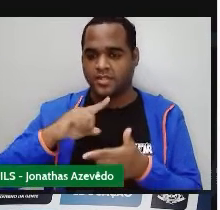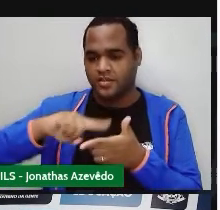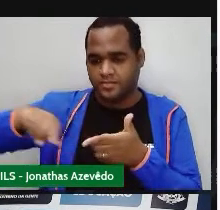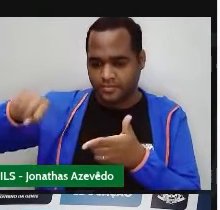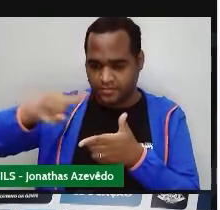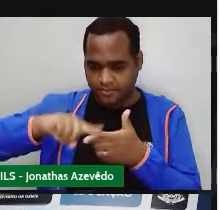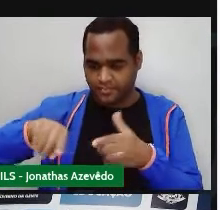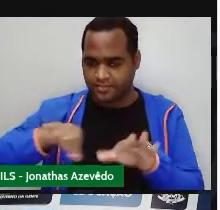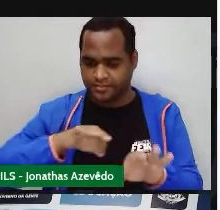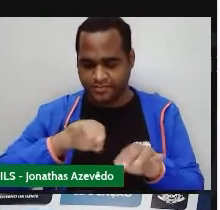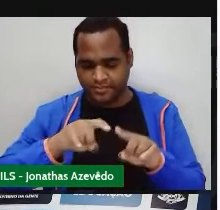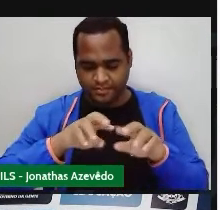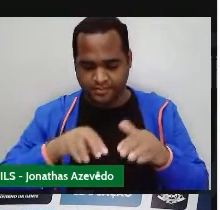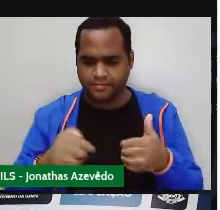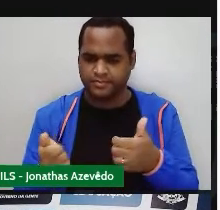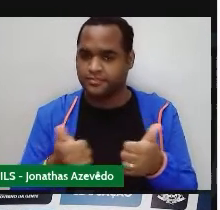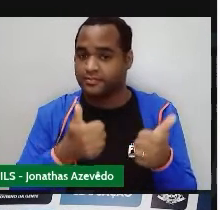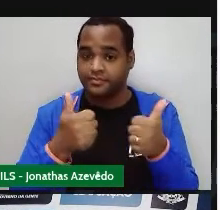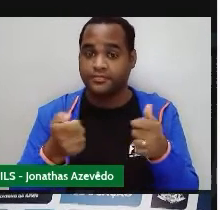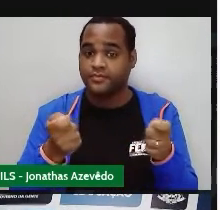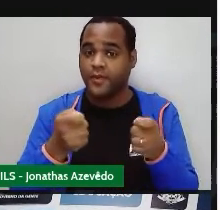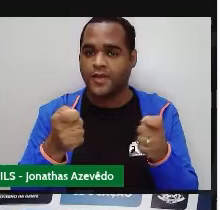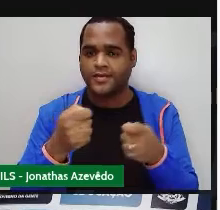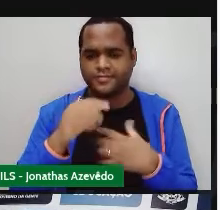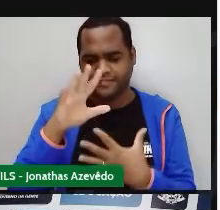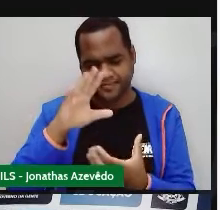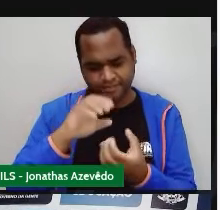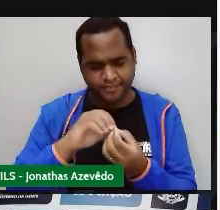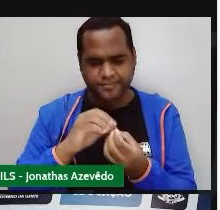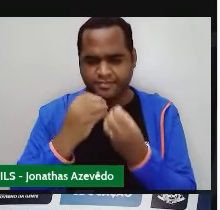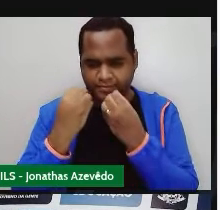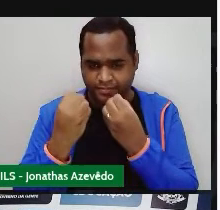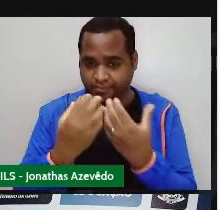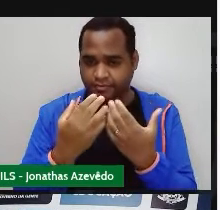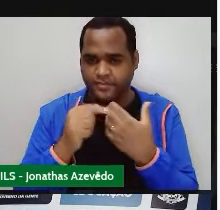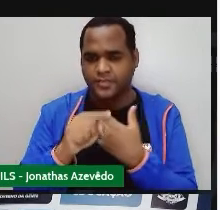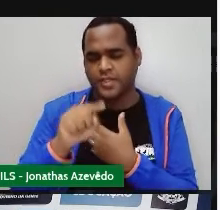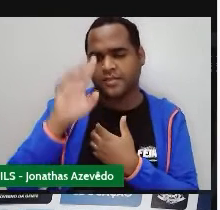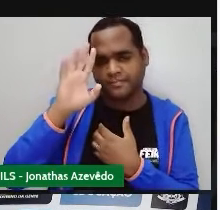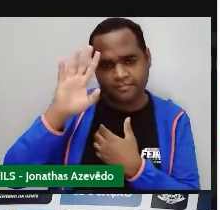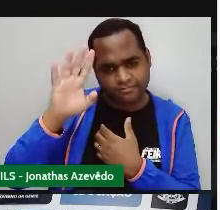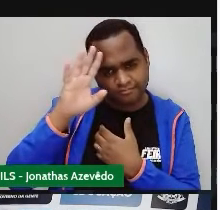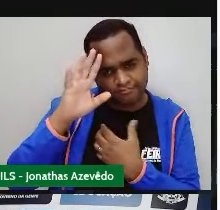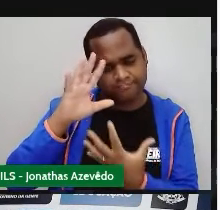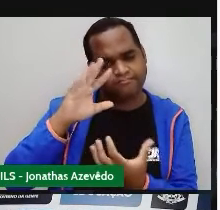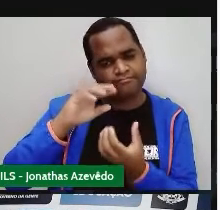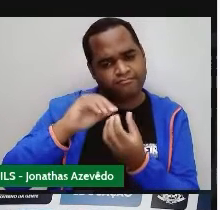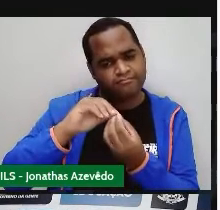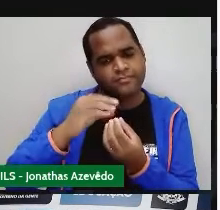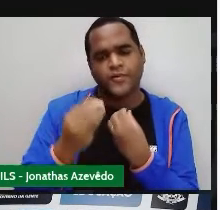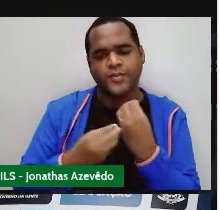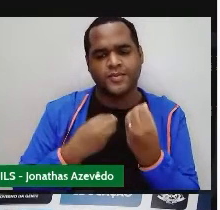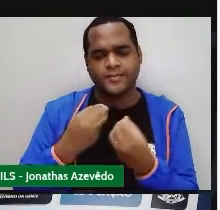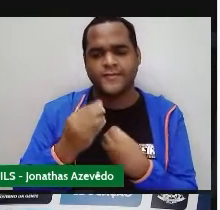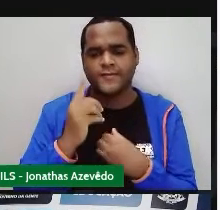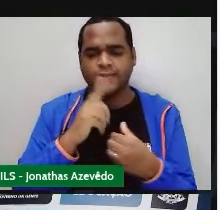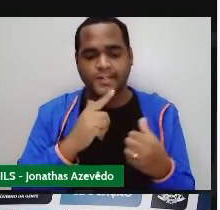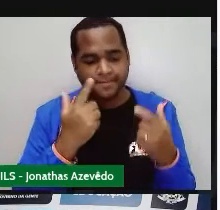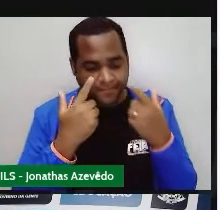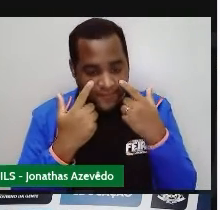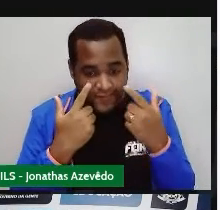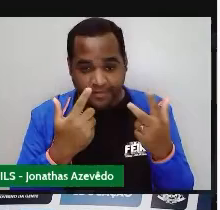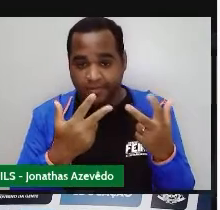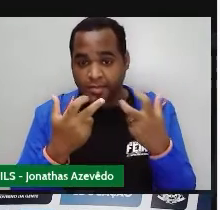problemas a serem resolvidos tá tão que reflexão bacana eu gostaria que você pensasse nisso e que você conseguisse